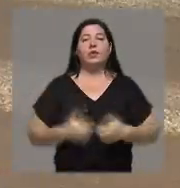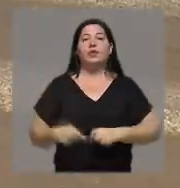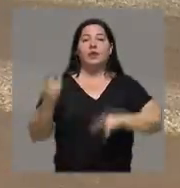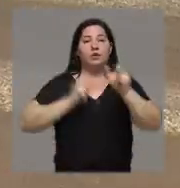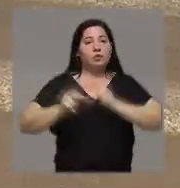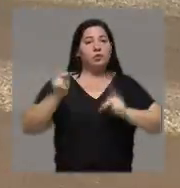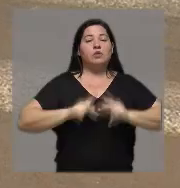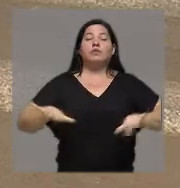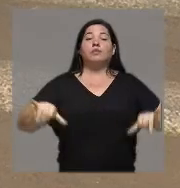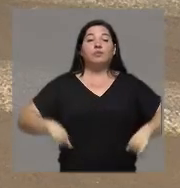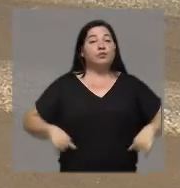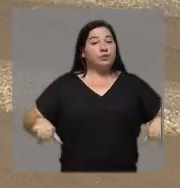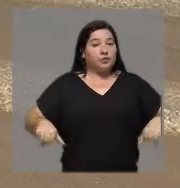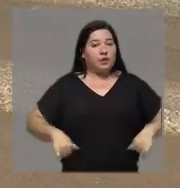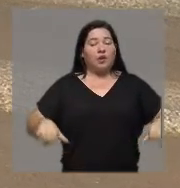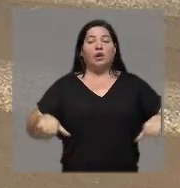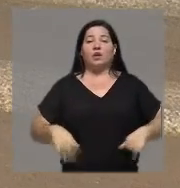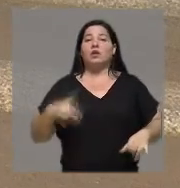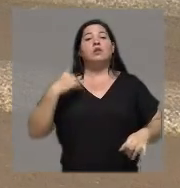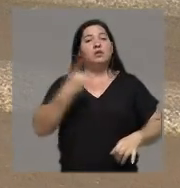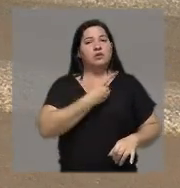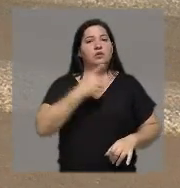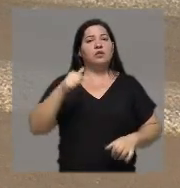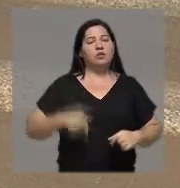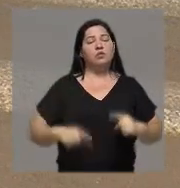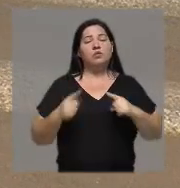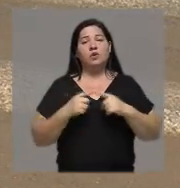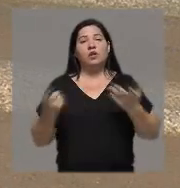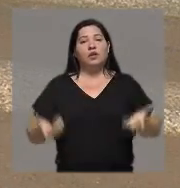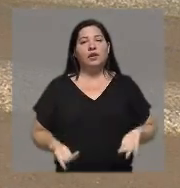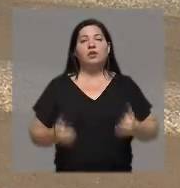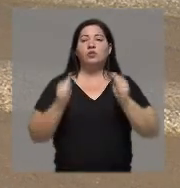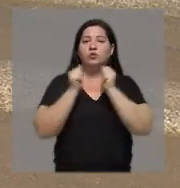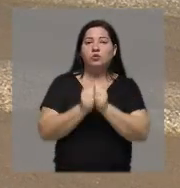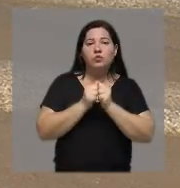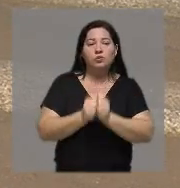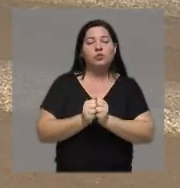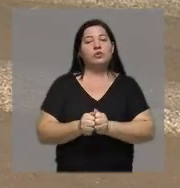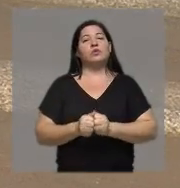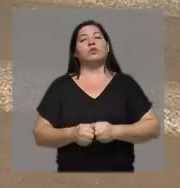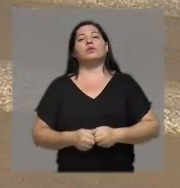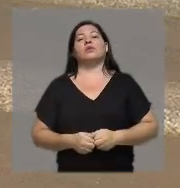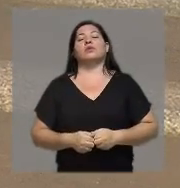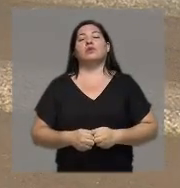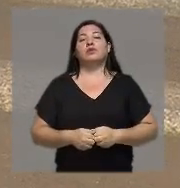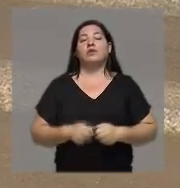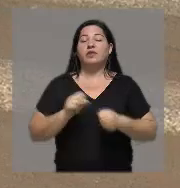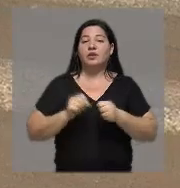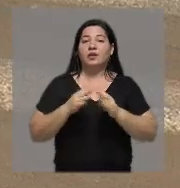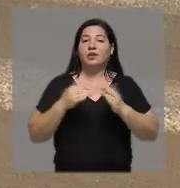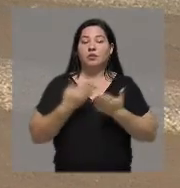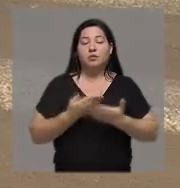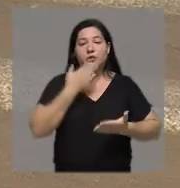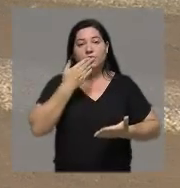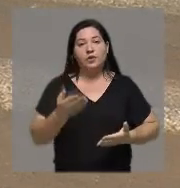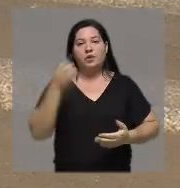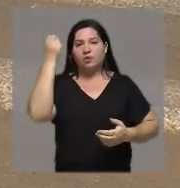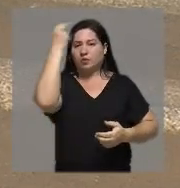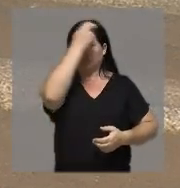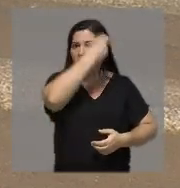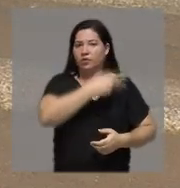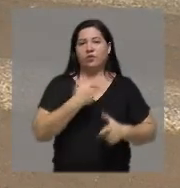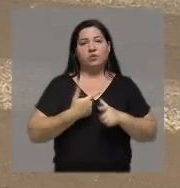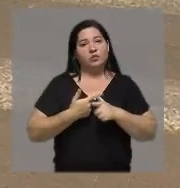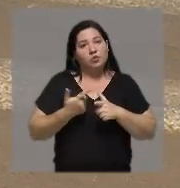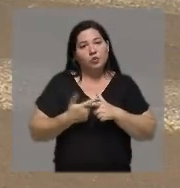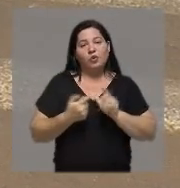que sofre. E o nosso papel, claro, é estar aqui de perto, ouvindo e tá fazendo requerimento e o pedido junto à prefeitura frente a todos esses